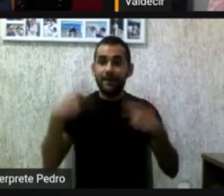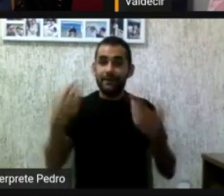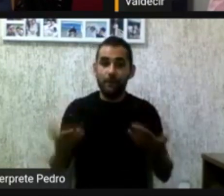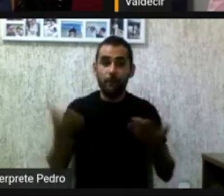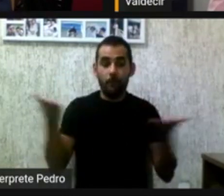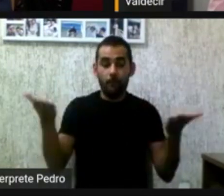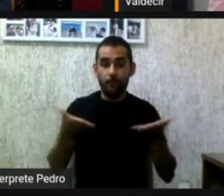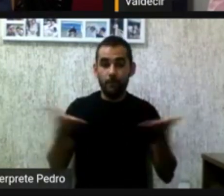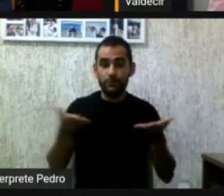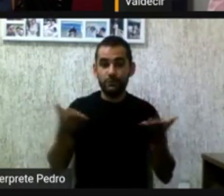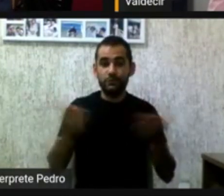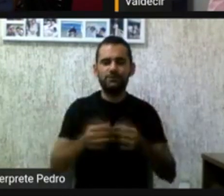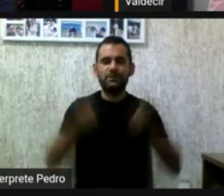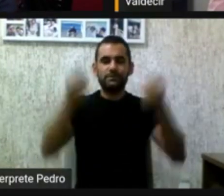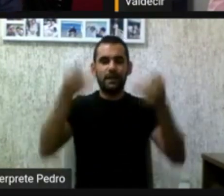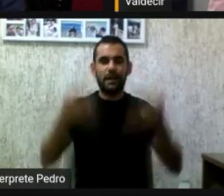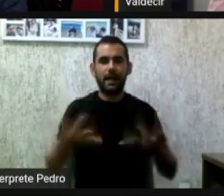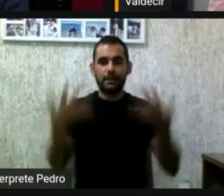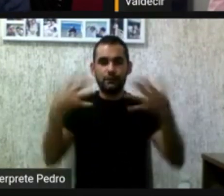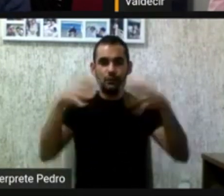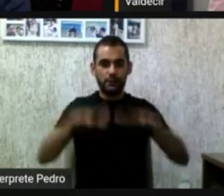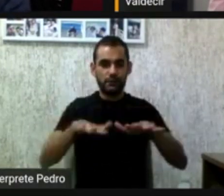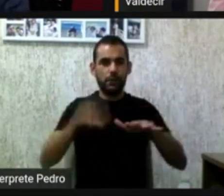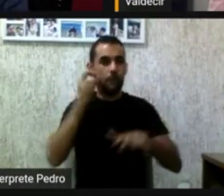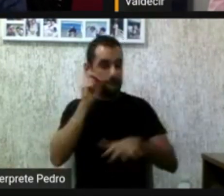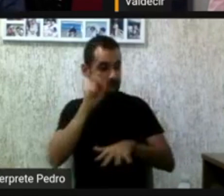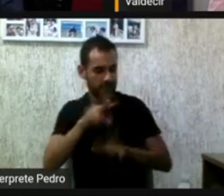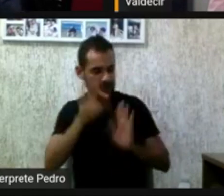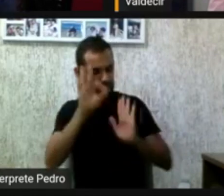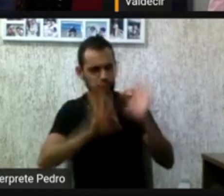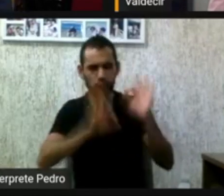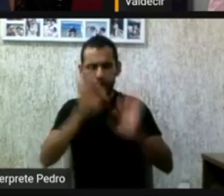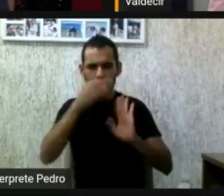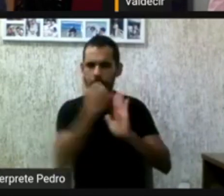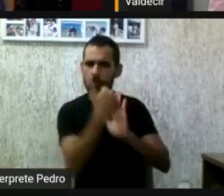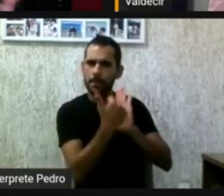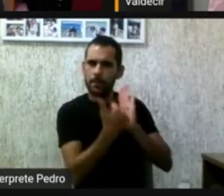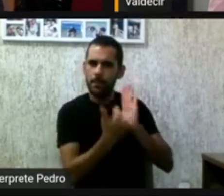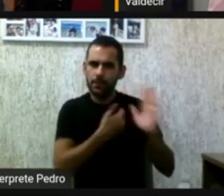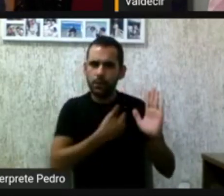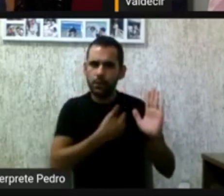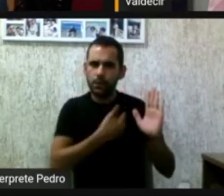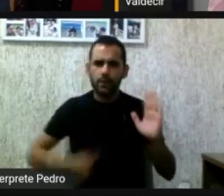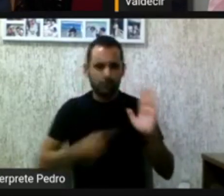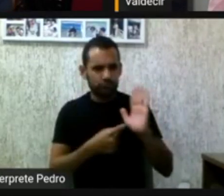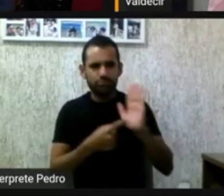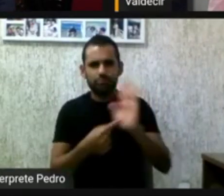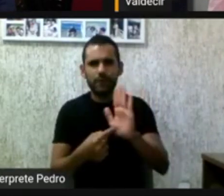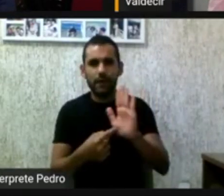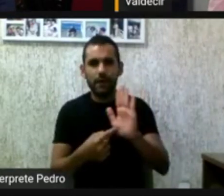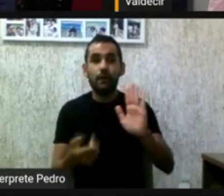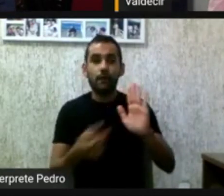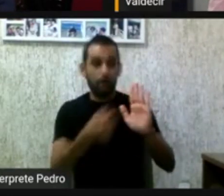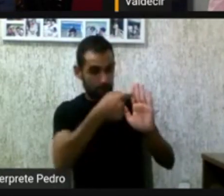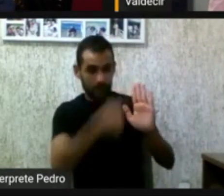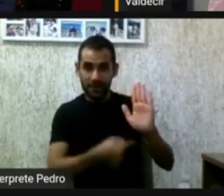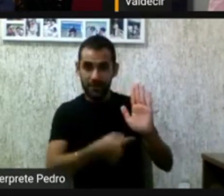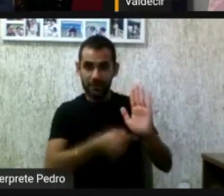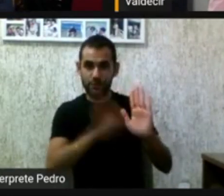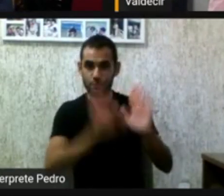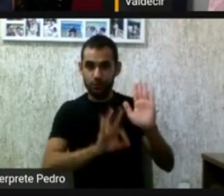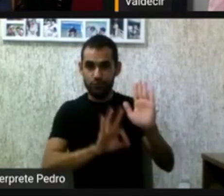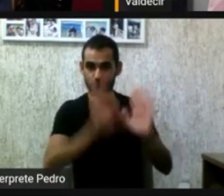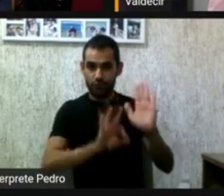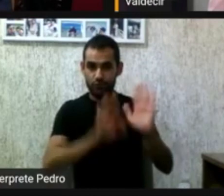de inclusão, que eu vi aqui no seu plano de governo, né, um dos temas que você traz. E por falar em plano de governo, então nós temos aí